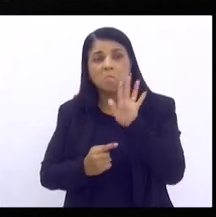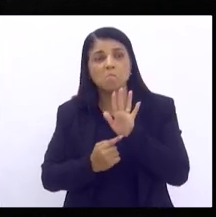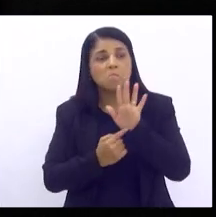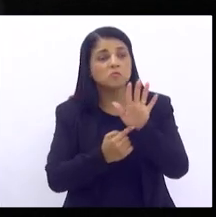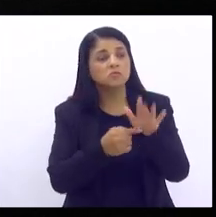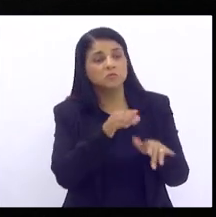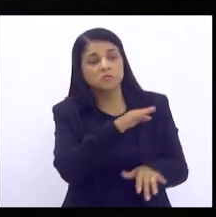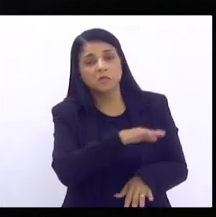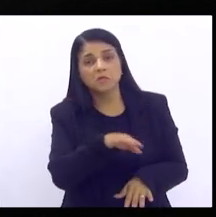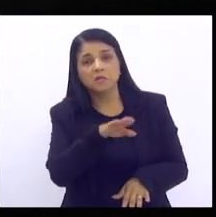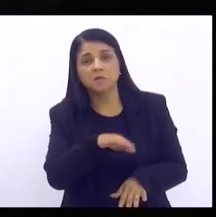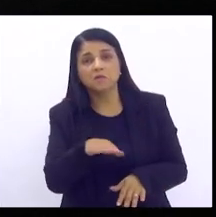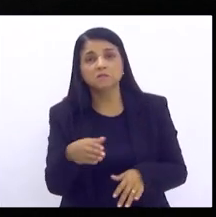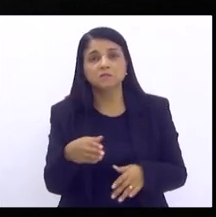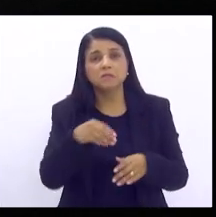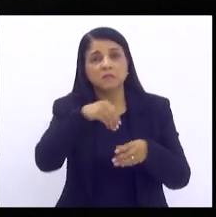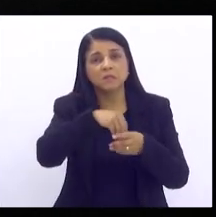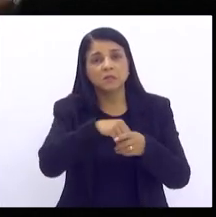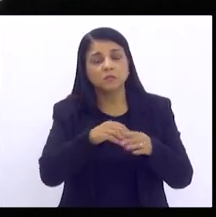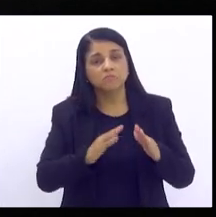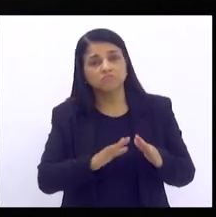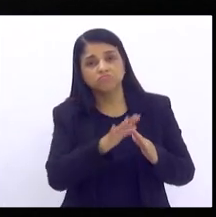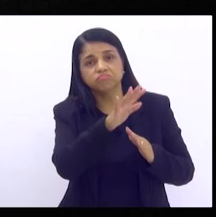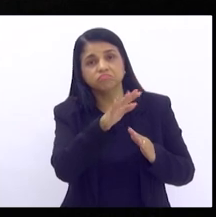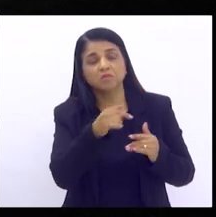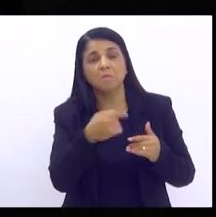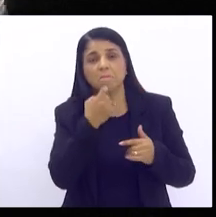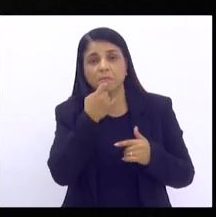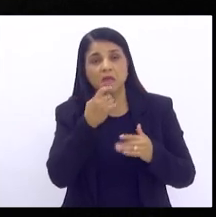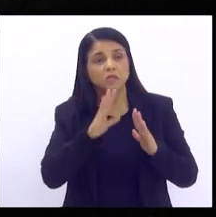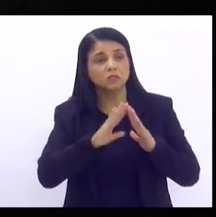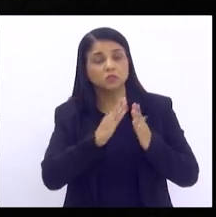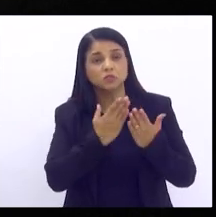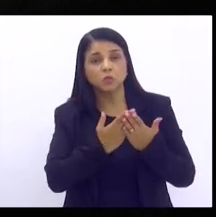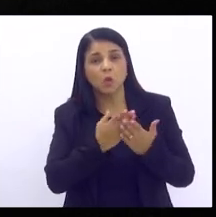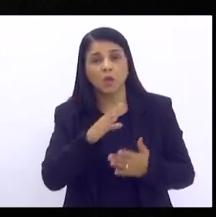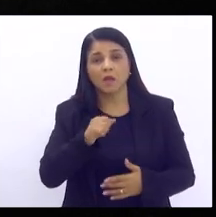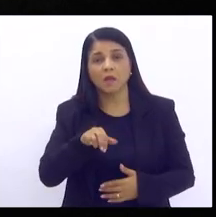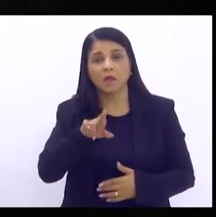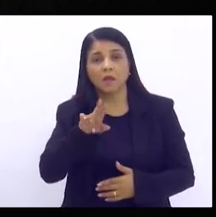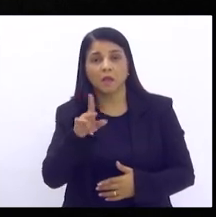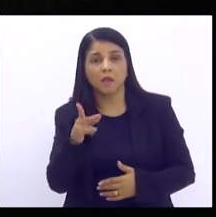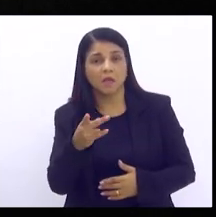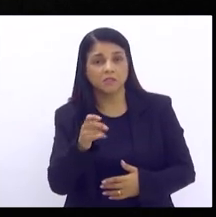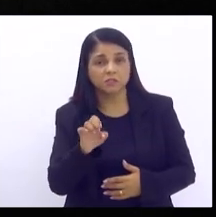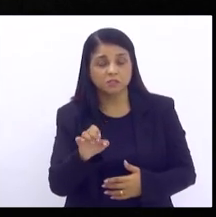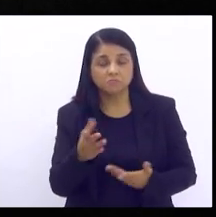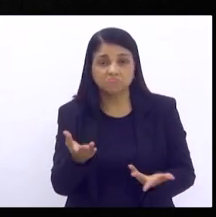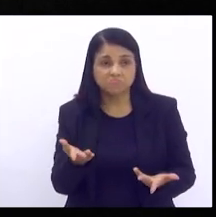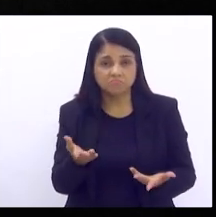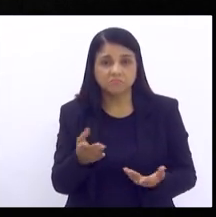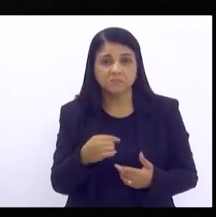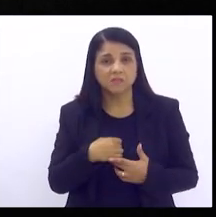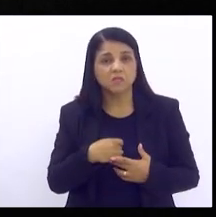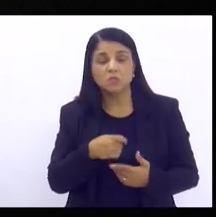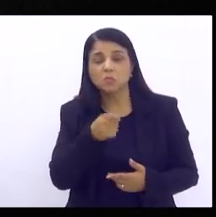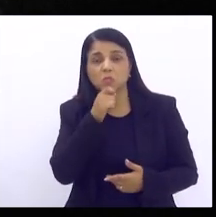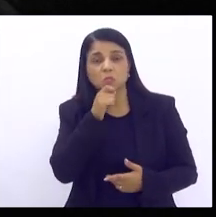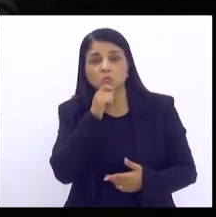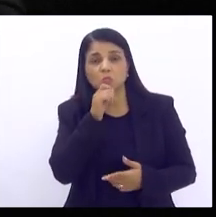amostra para crianças, também próximo de escolas, de creche e etc. E não